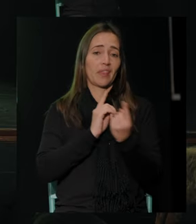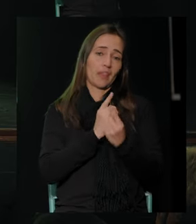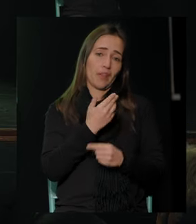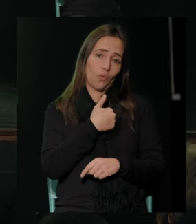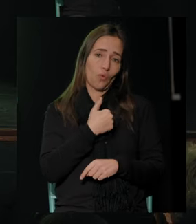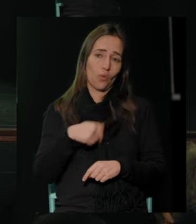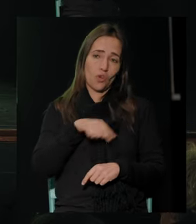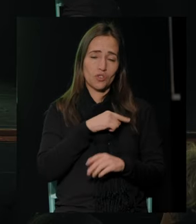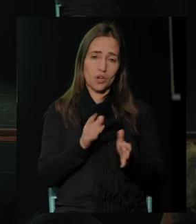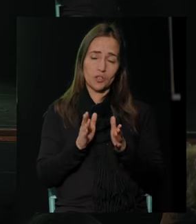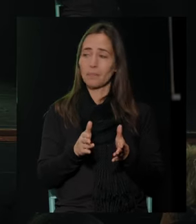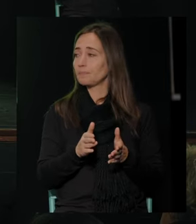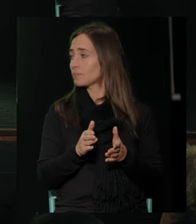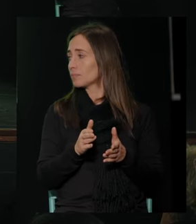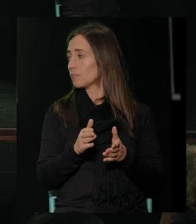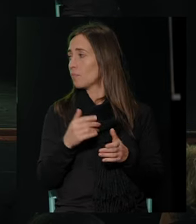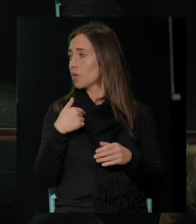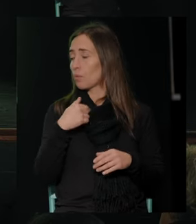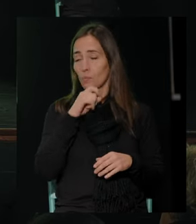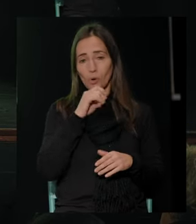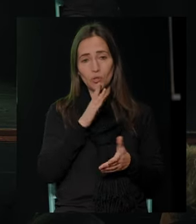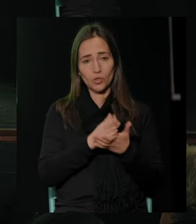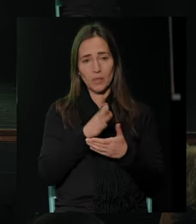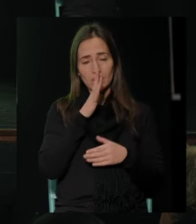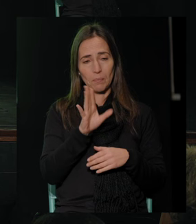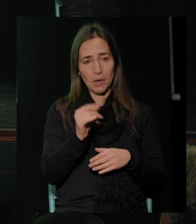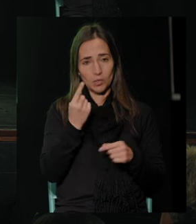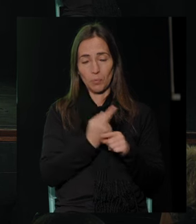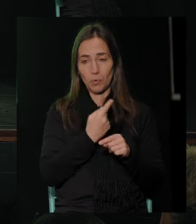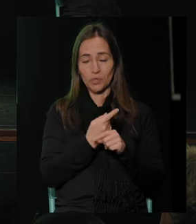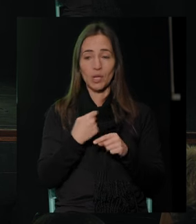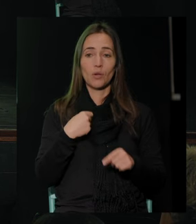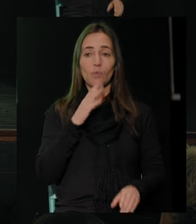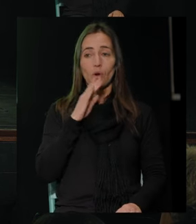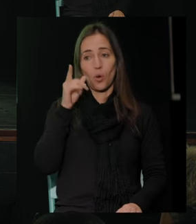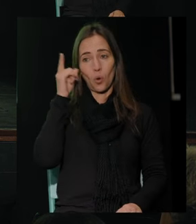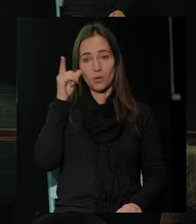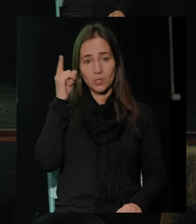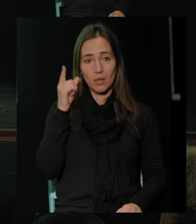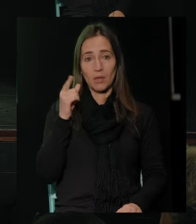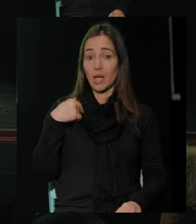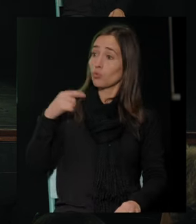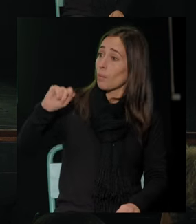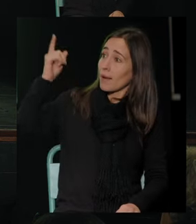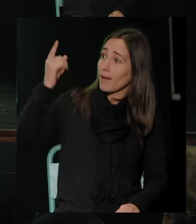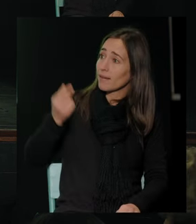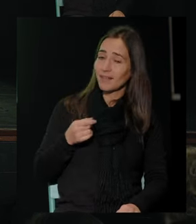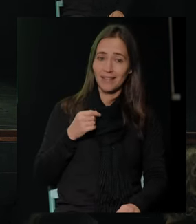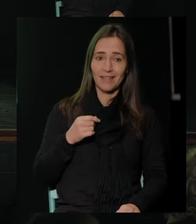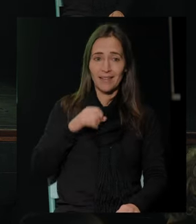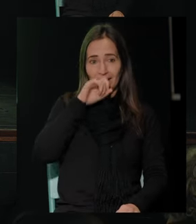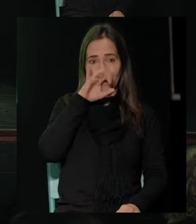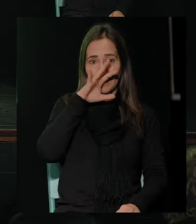dois. Eu posso só acrescentar uma coisinha à informação. Eu, como vivo em Lousada há alguns anos,